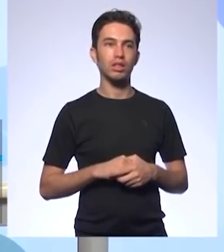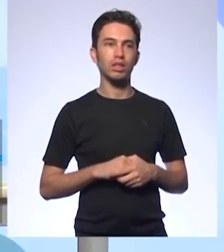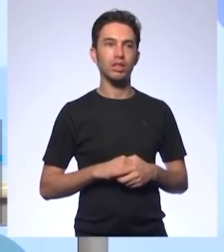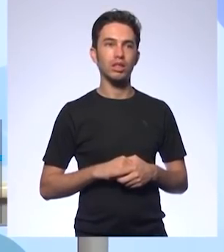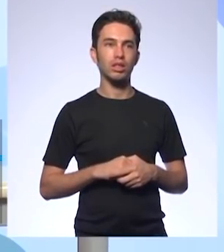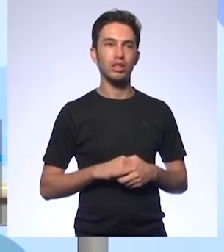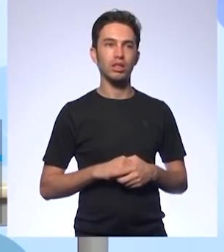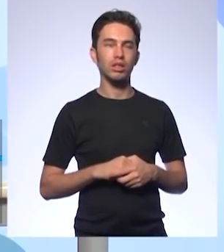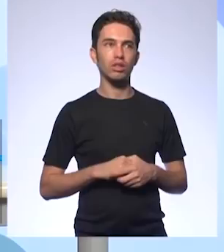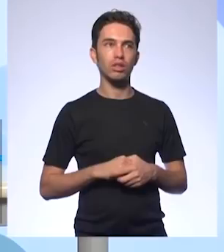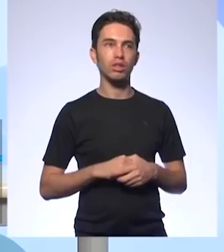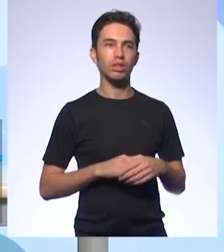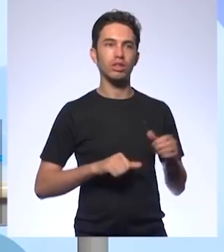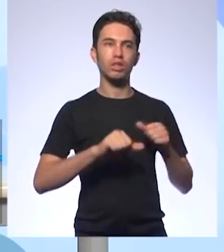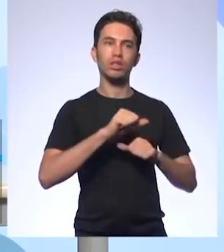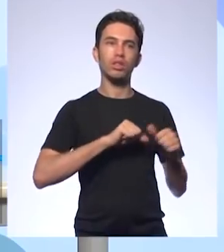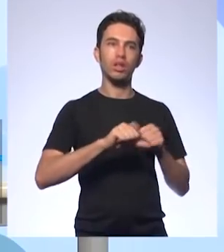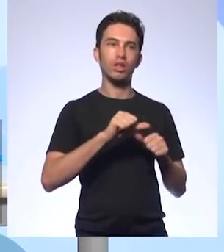você vira servo